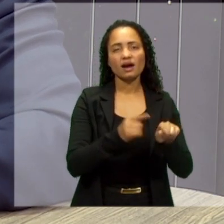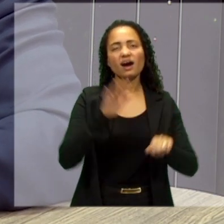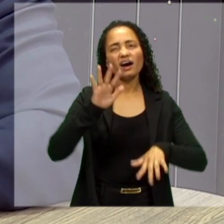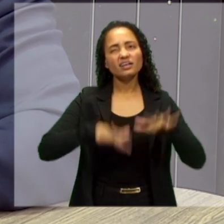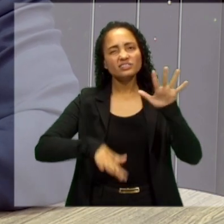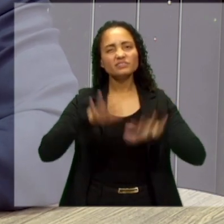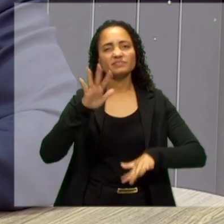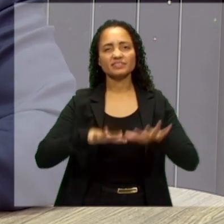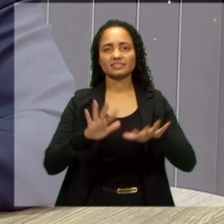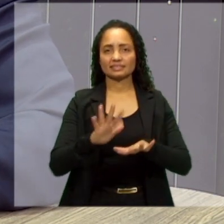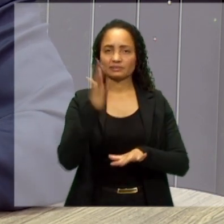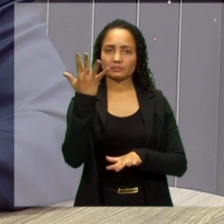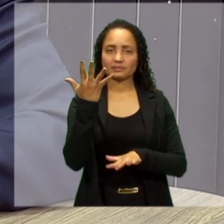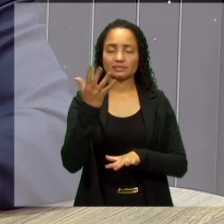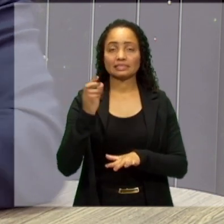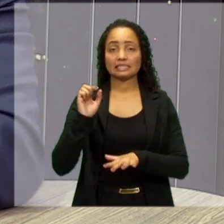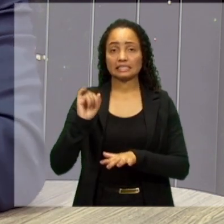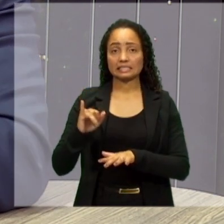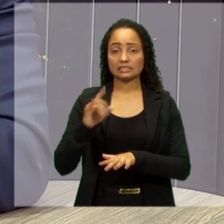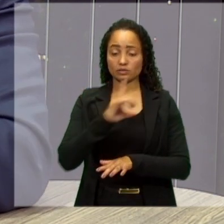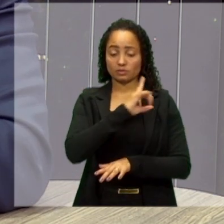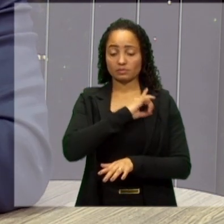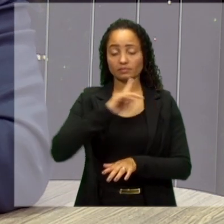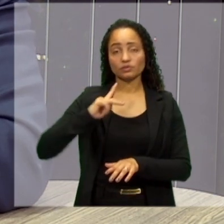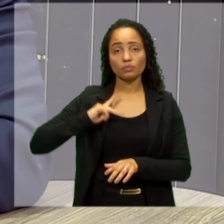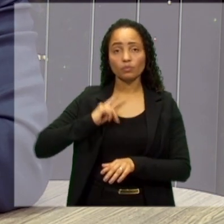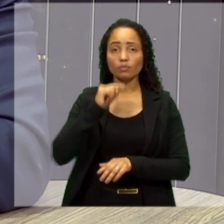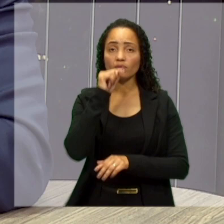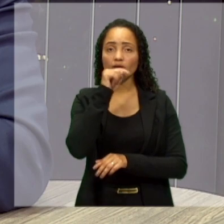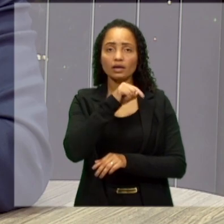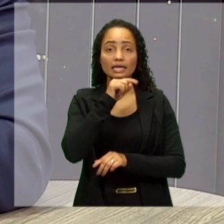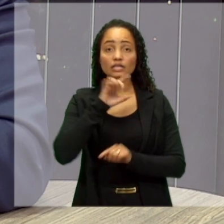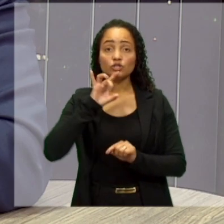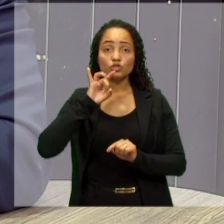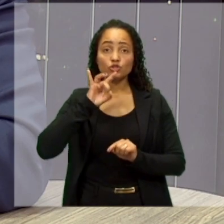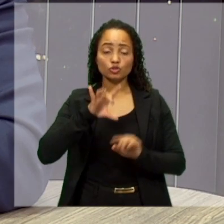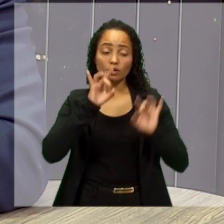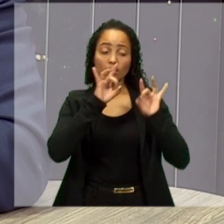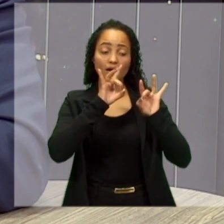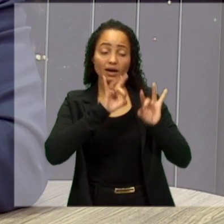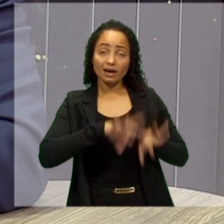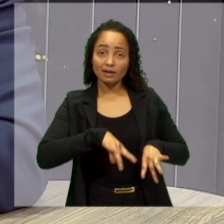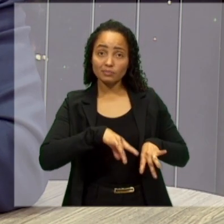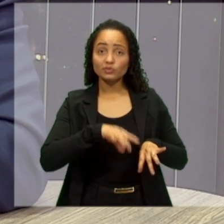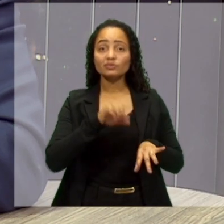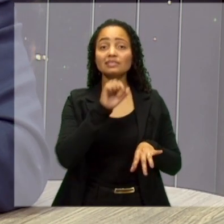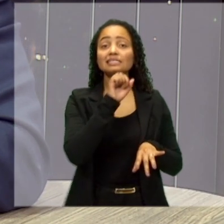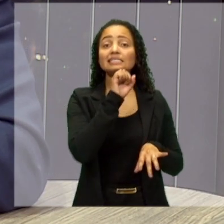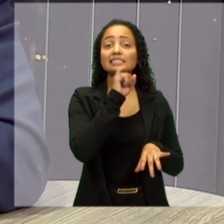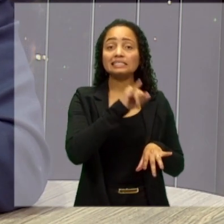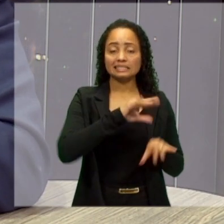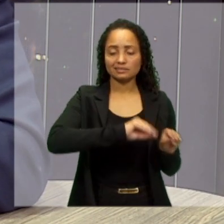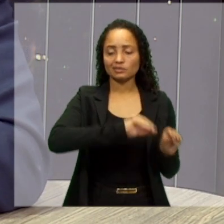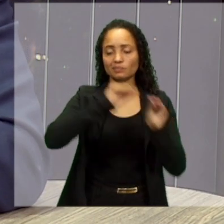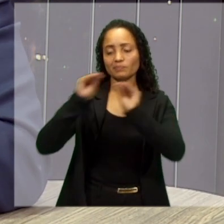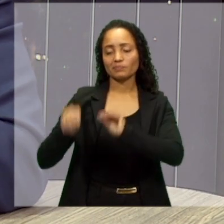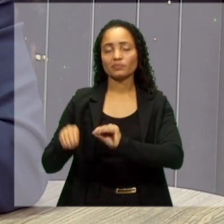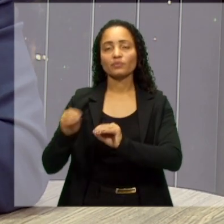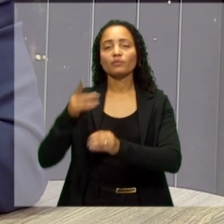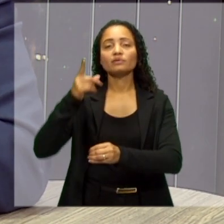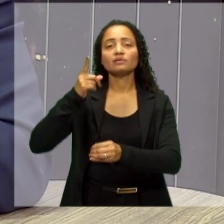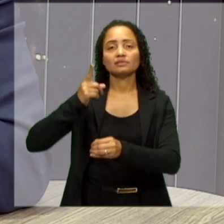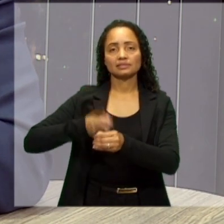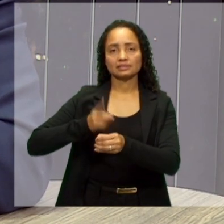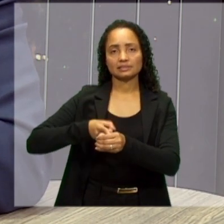ele titulariza uma defensoria pública, ele só deixa de ocupar essa defensoria pública se ele se remove para outra cidade ou